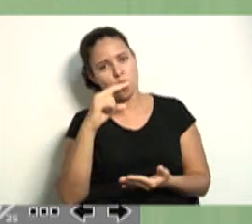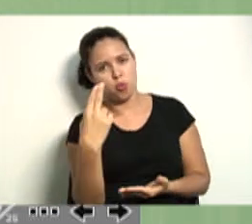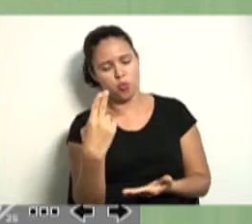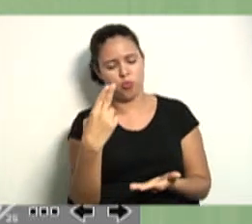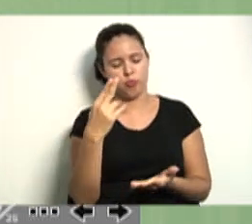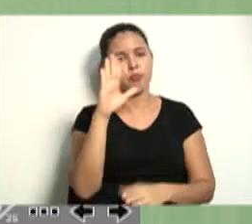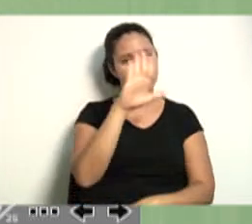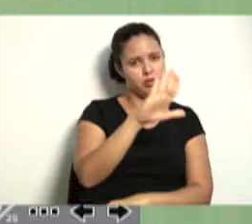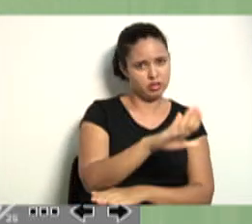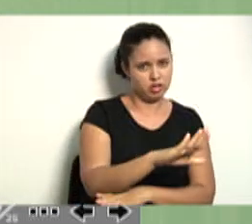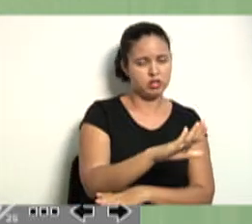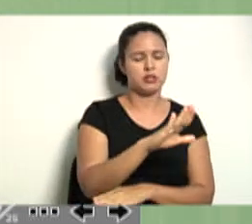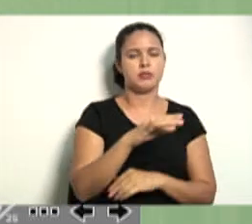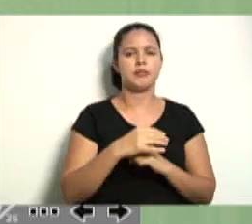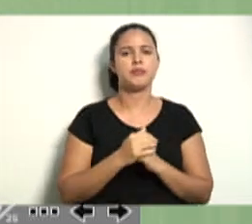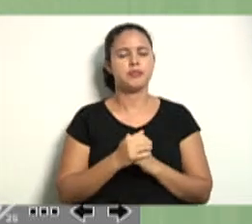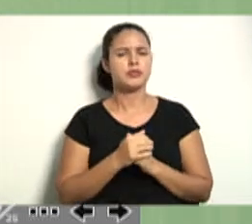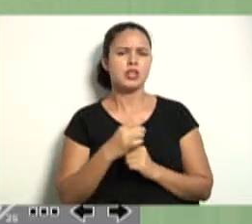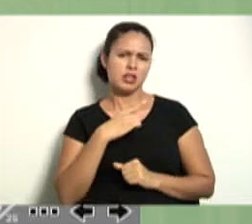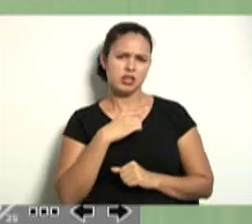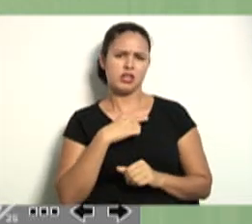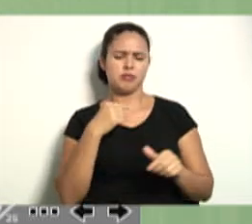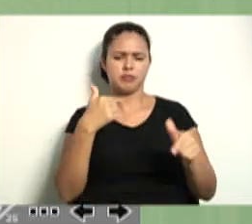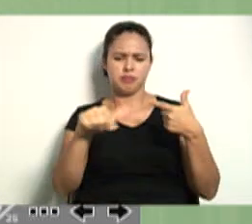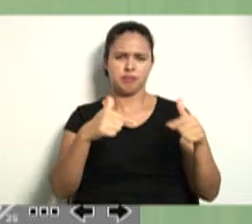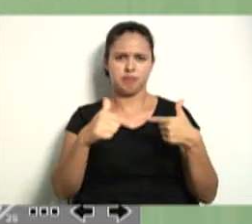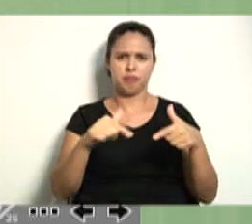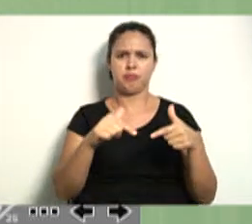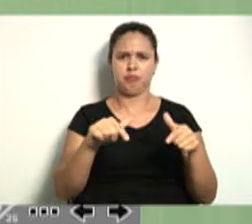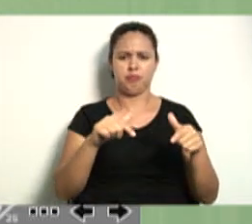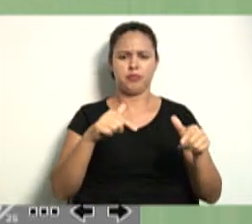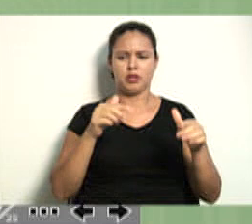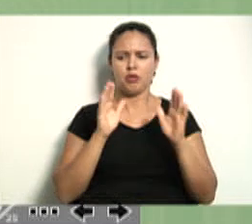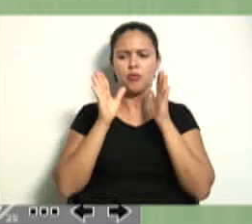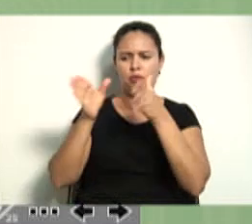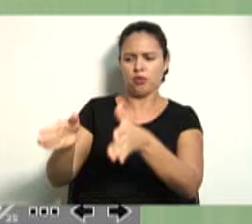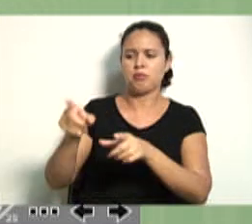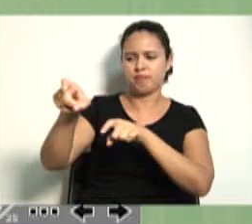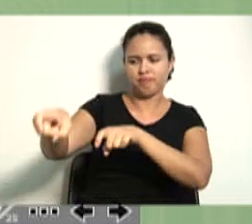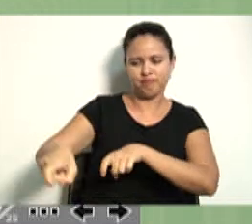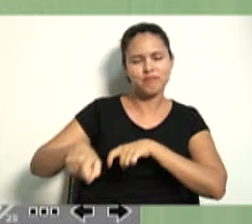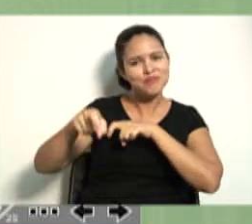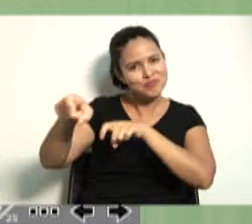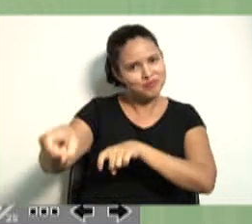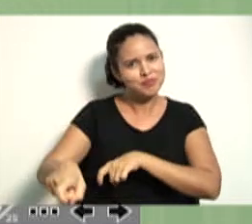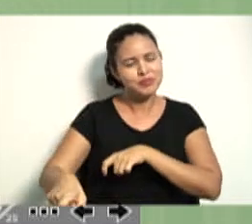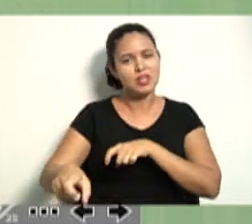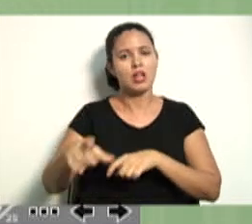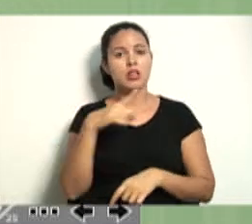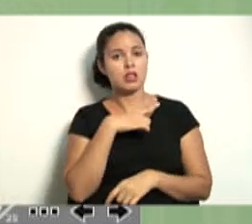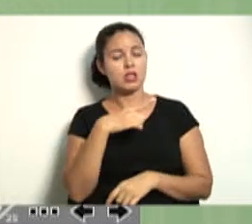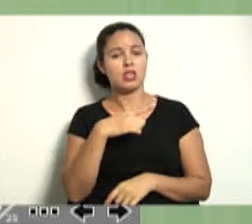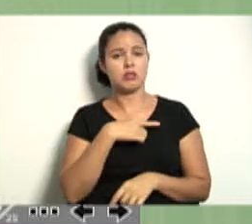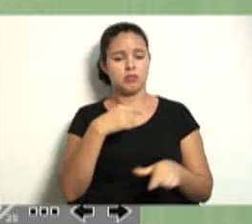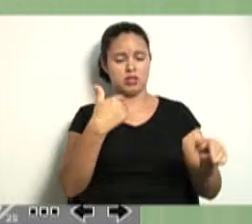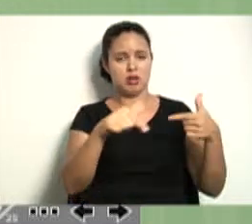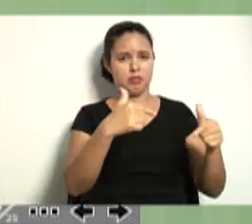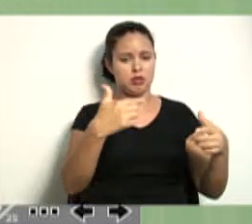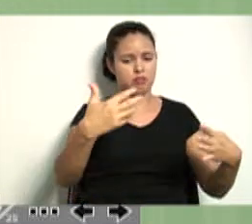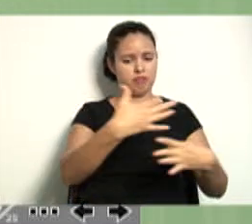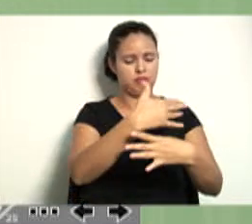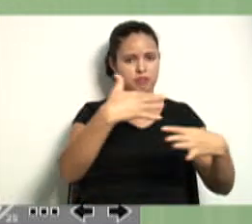agricultura, os que trabalham lá no fundo da terra e os que trabalham nos ares. Na nossa época, hoje,